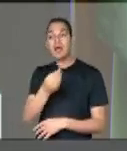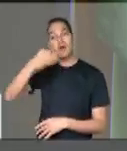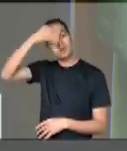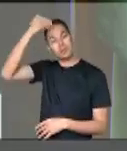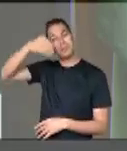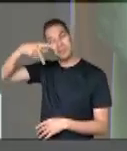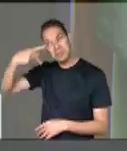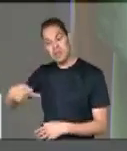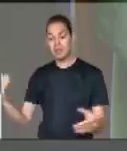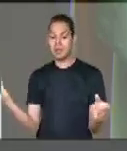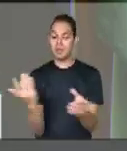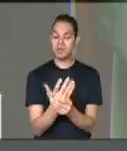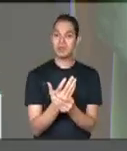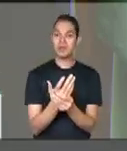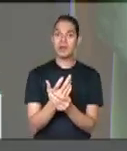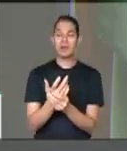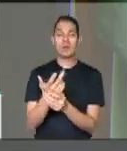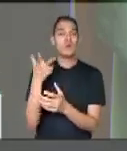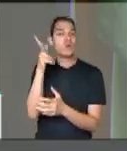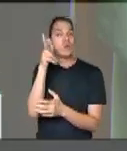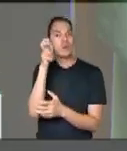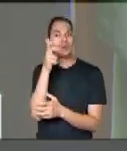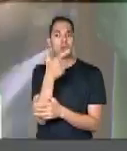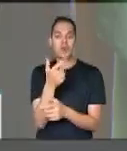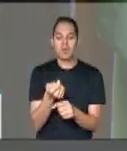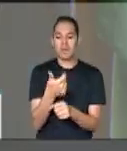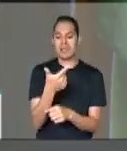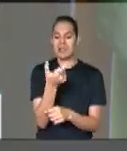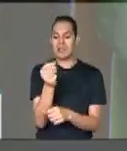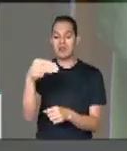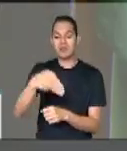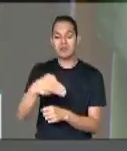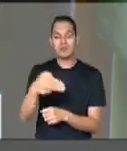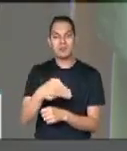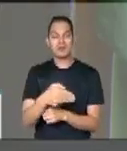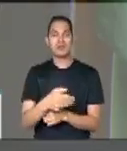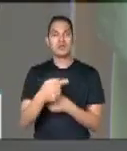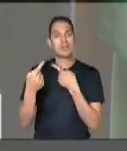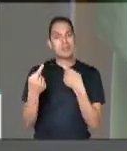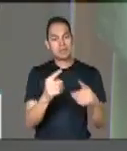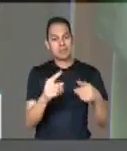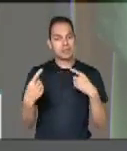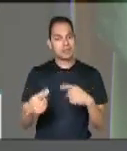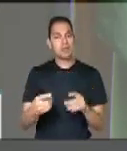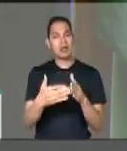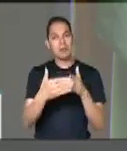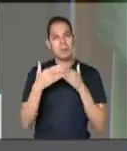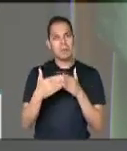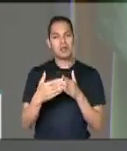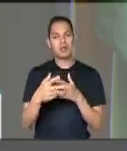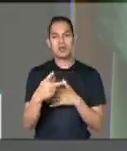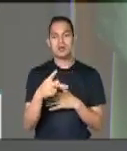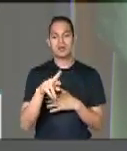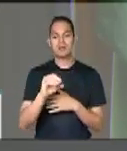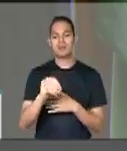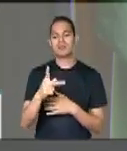um áudio de quase 20 minutos por um proprietário de um hospital, dizendo que foi achincalhado a pedidos de propina de quase